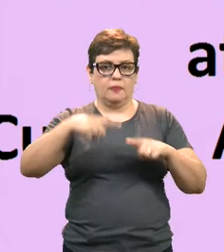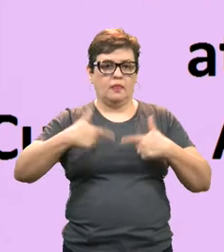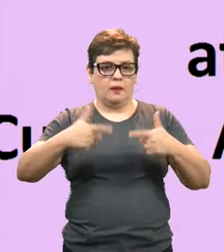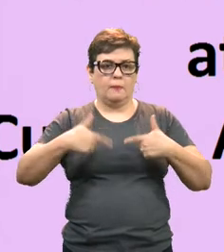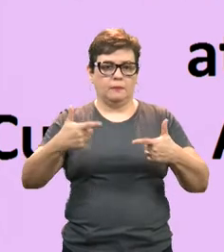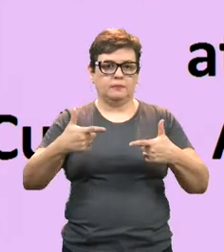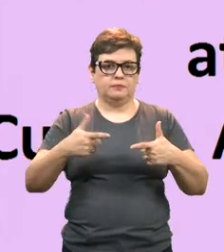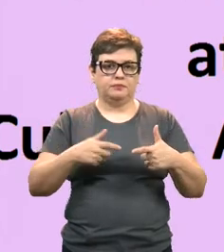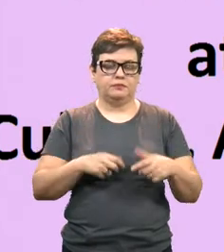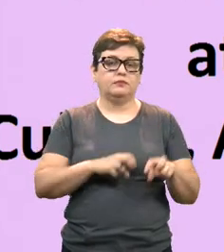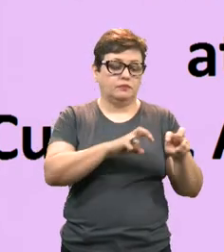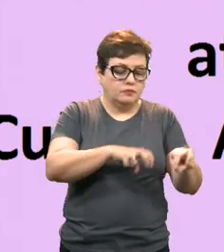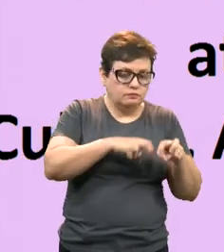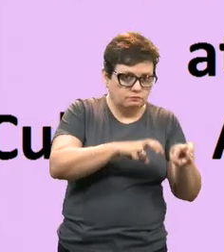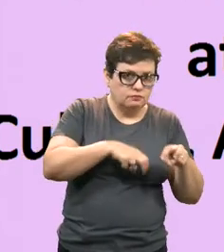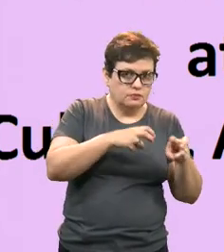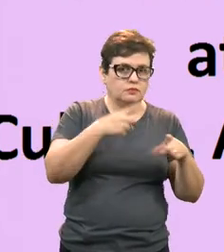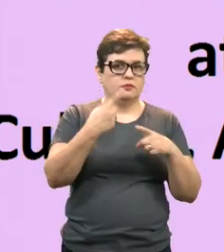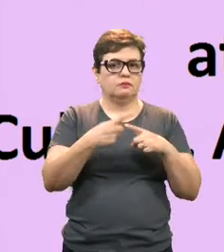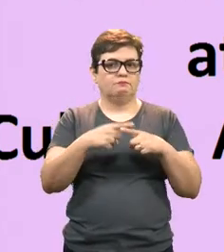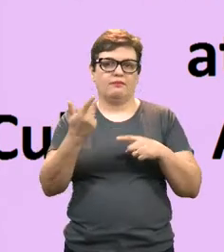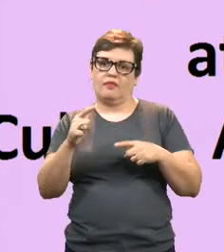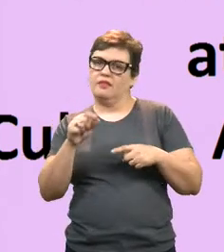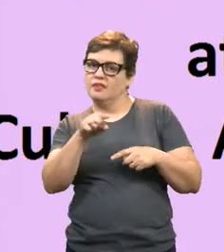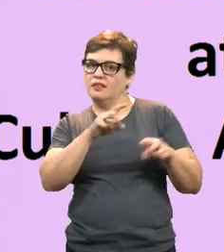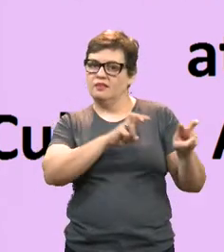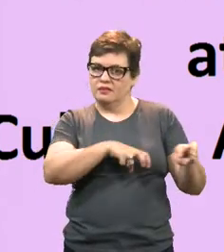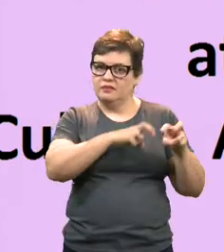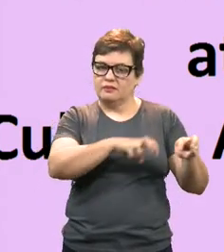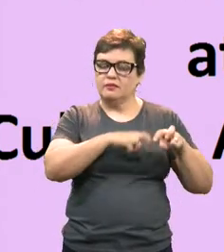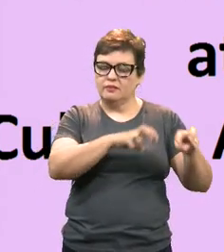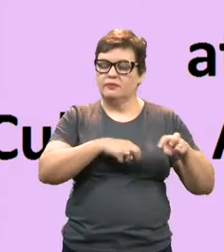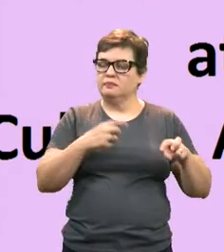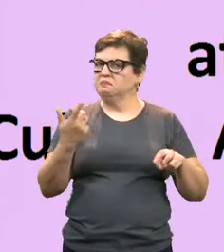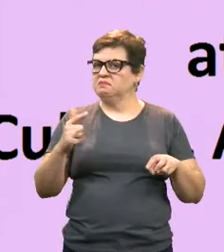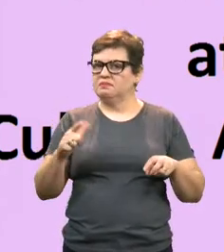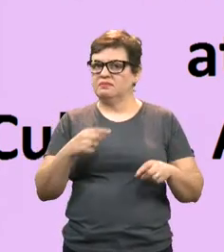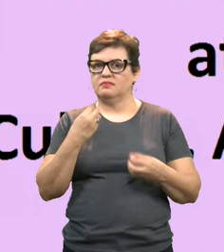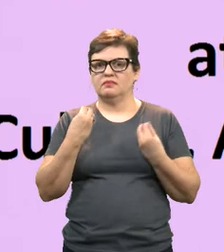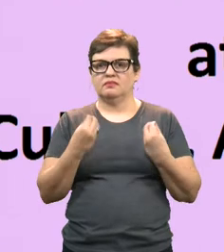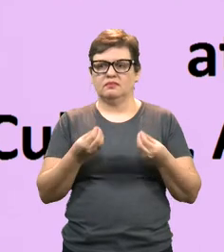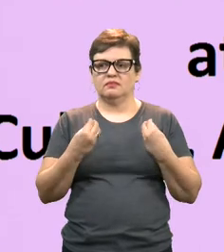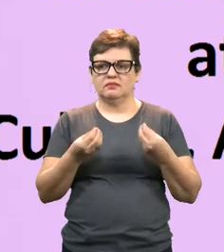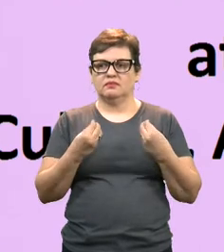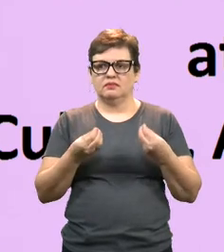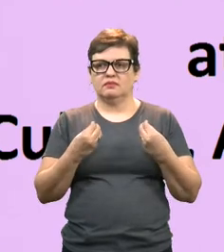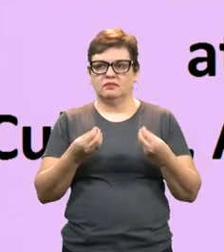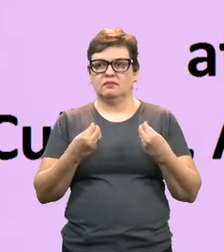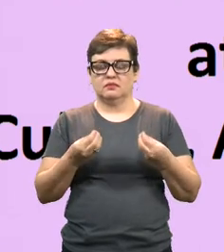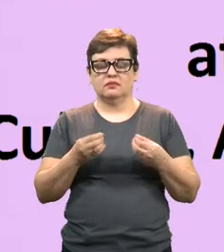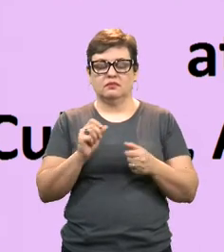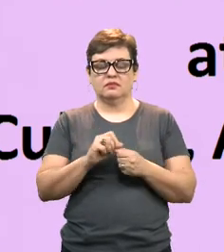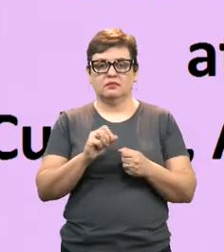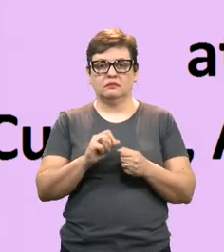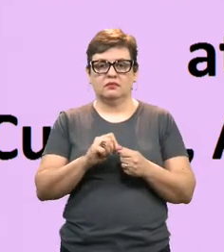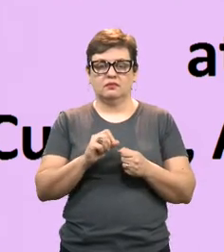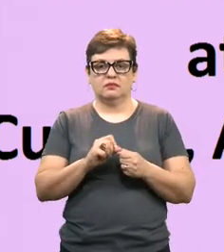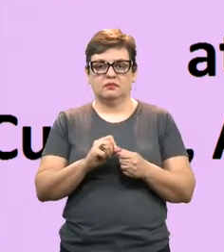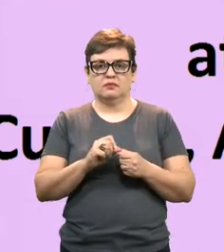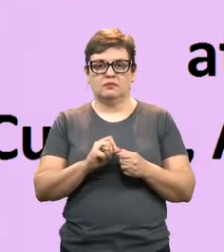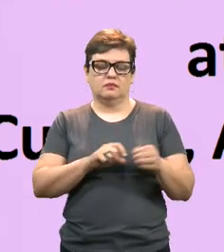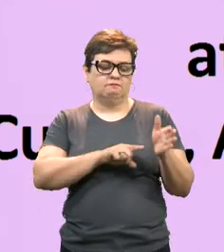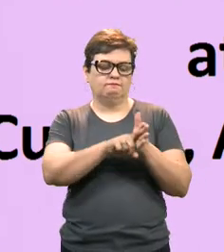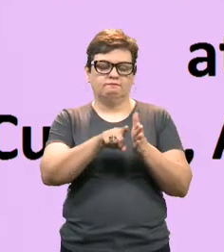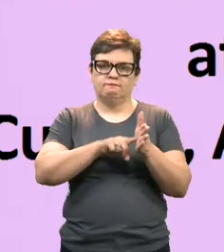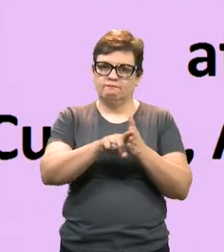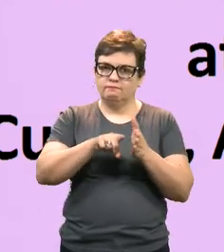Então, o cultivo, porque sem ele não há possibilidade de você ter